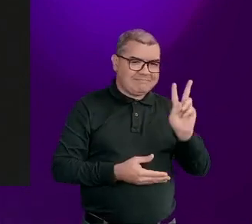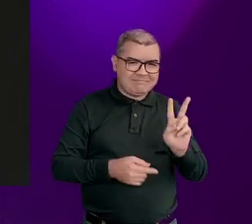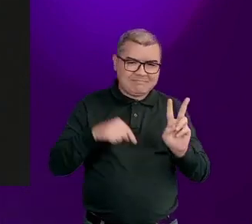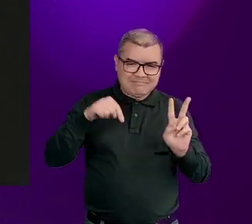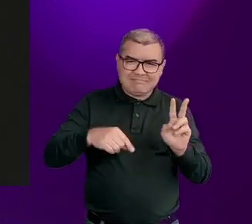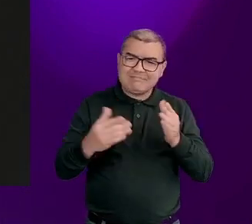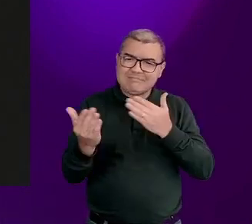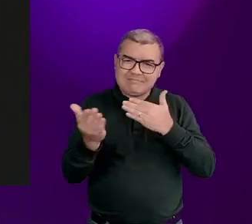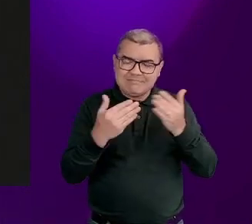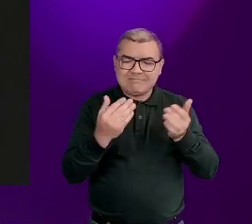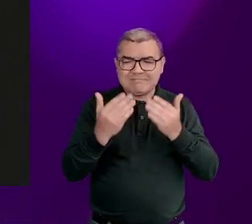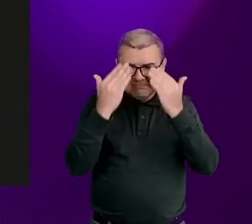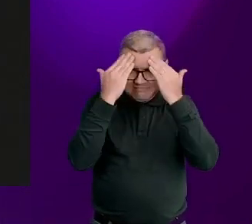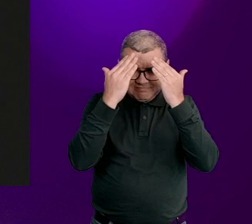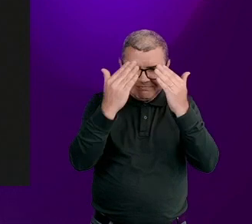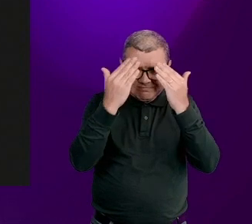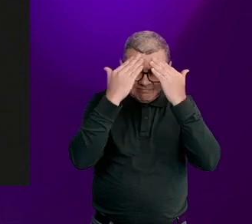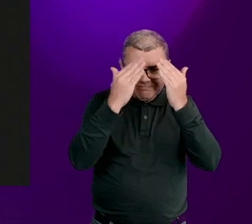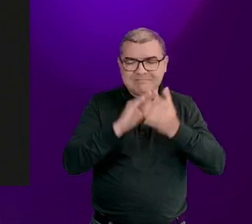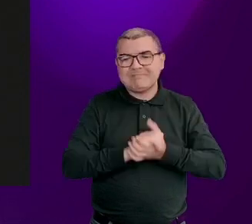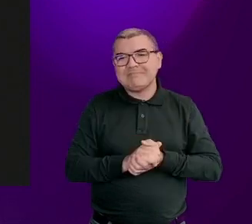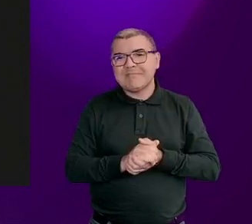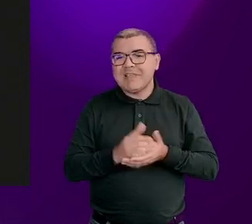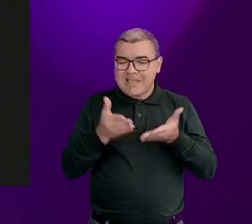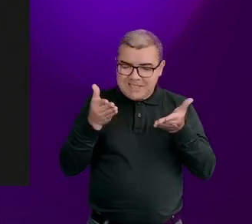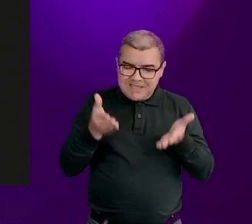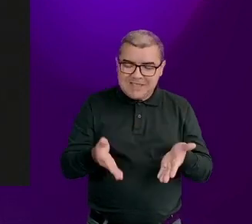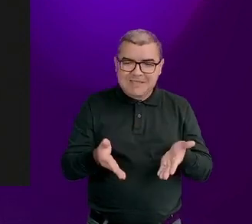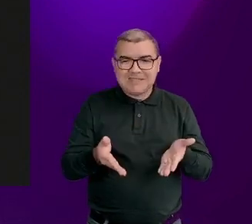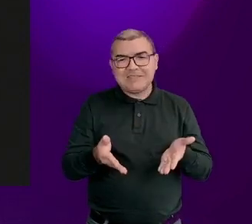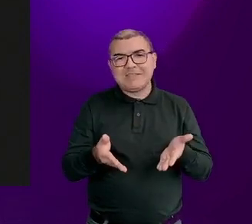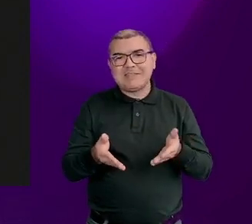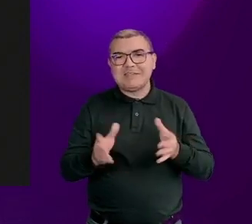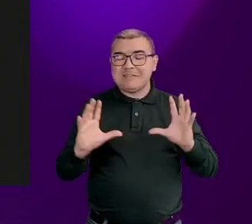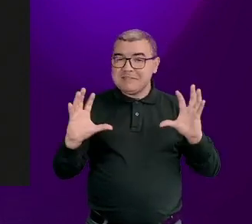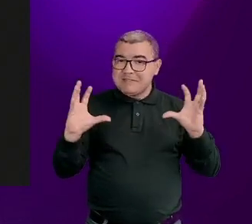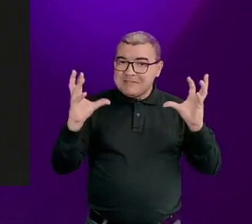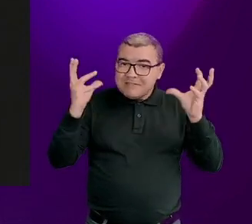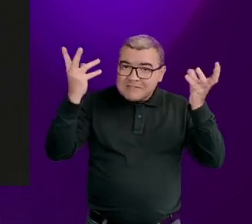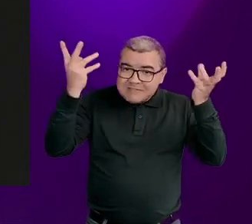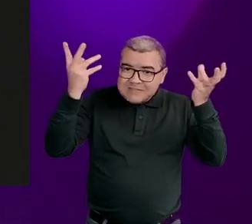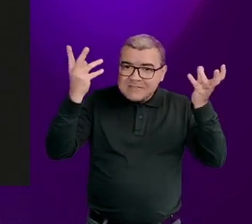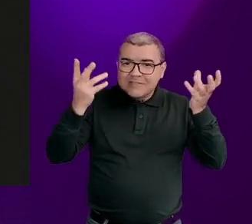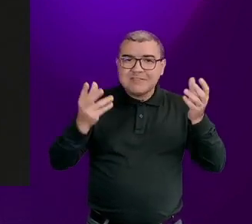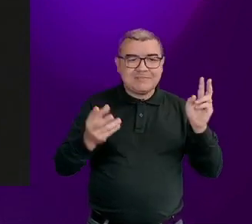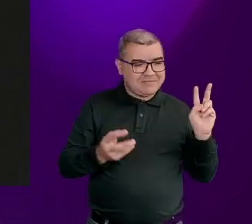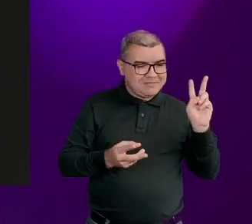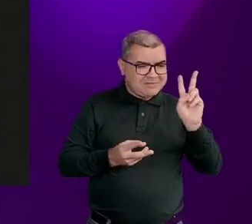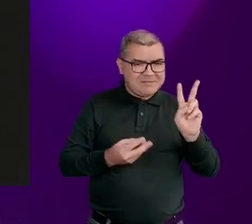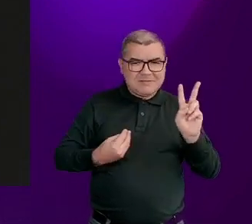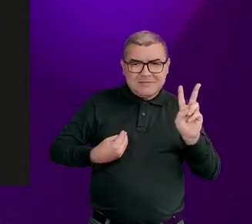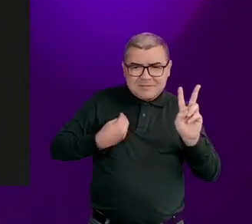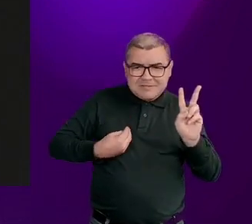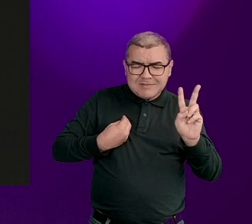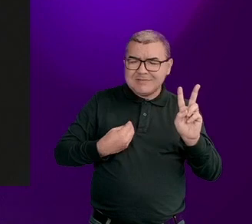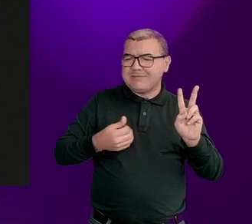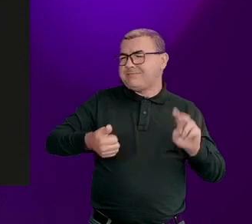disponibilidade, pela generosidade e por tornar esse nosso evento mais rico.